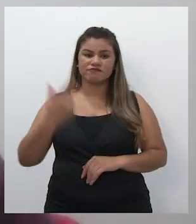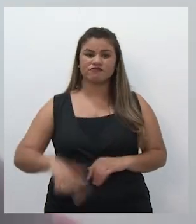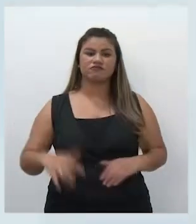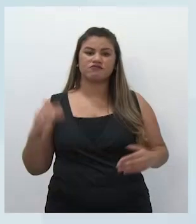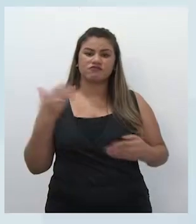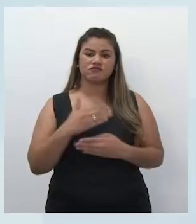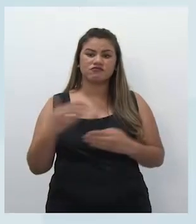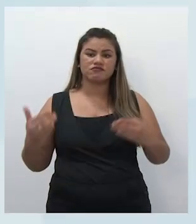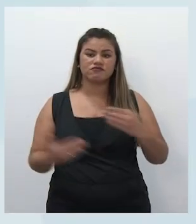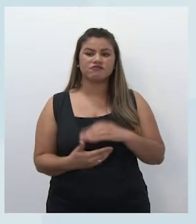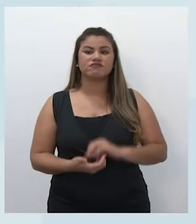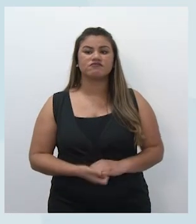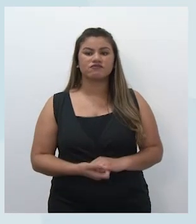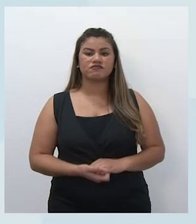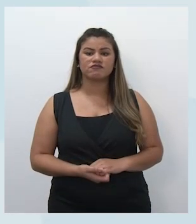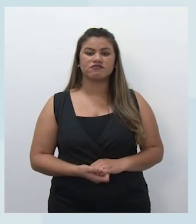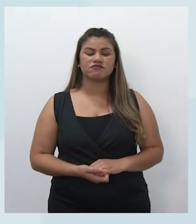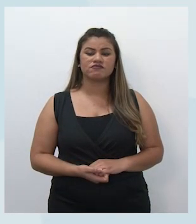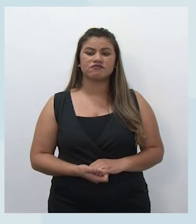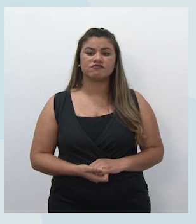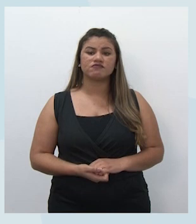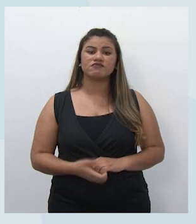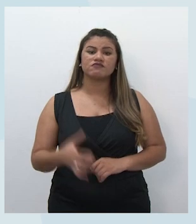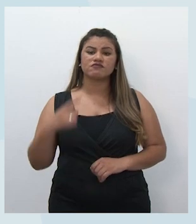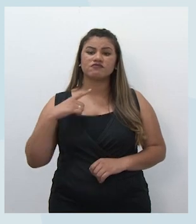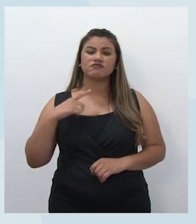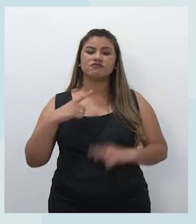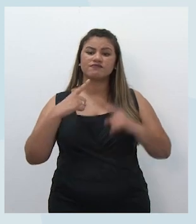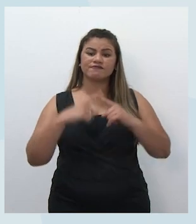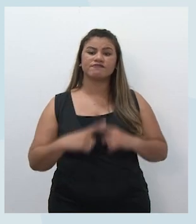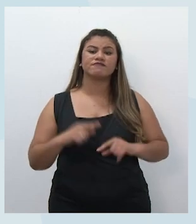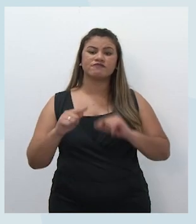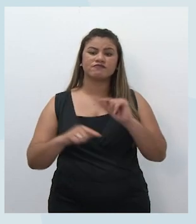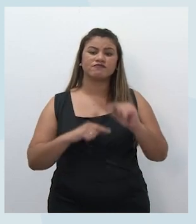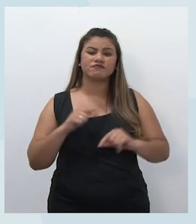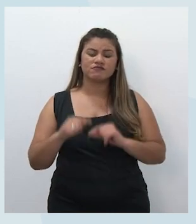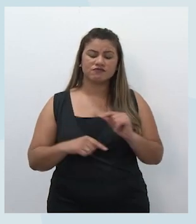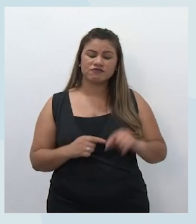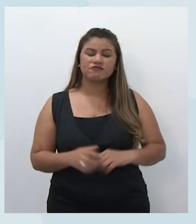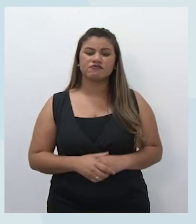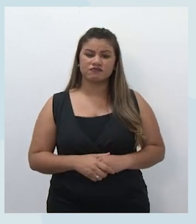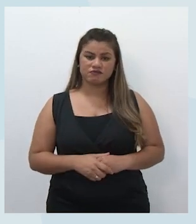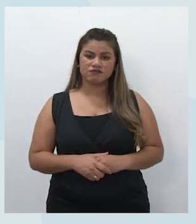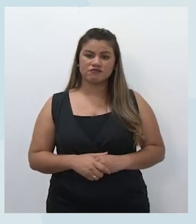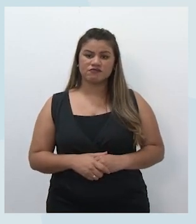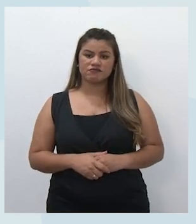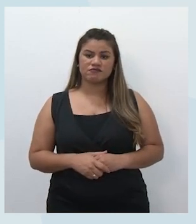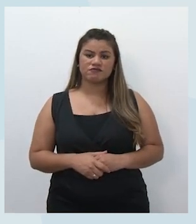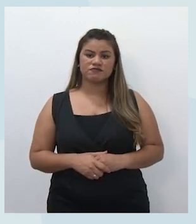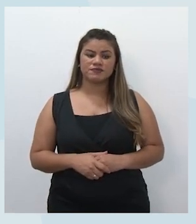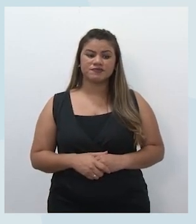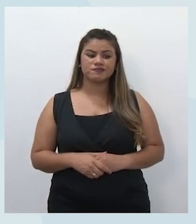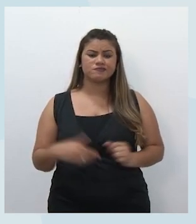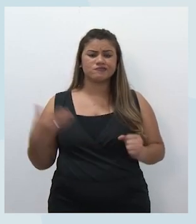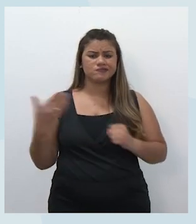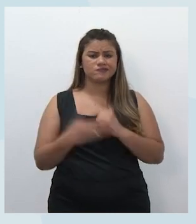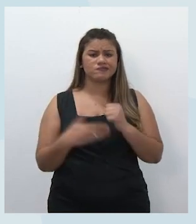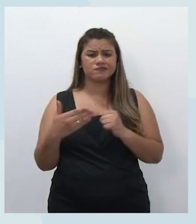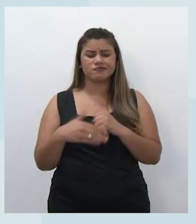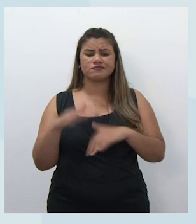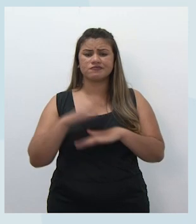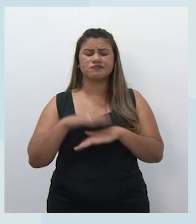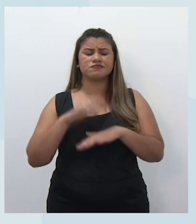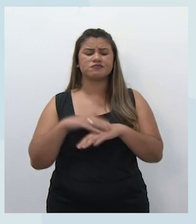o próximo slide, mas temos então um desafio, né? Como estruturar esse trabalho nesse primeiro